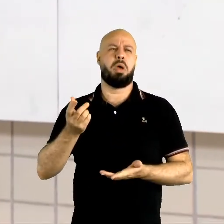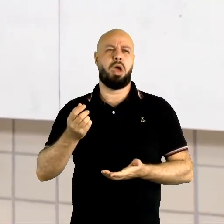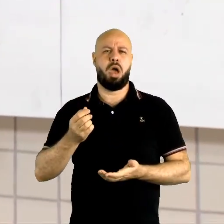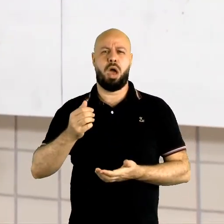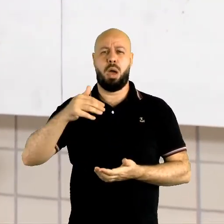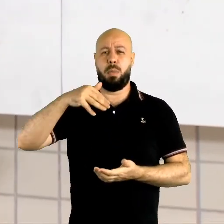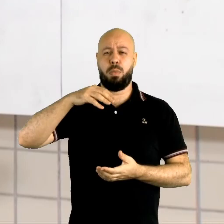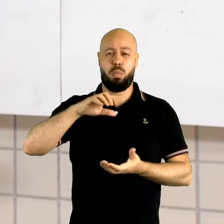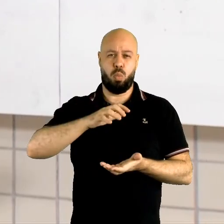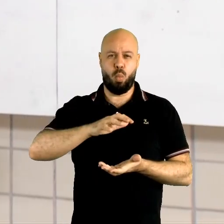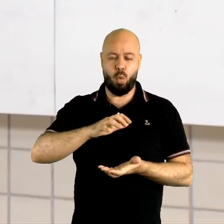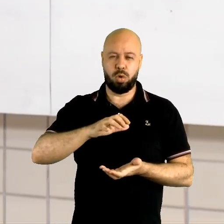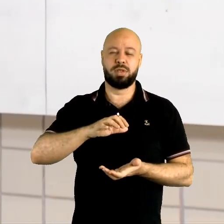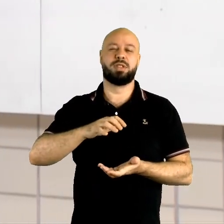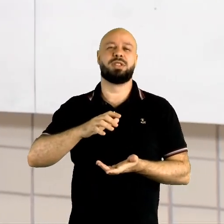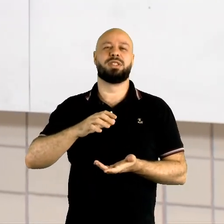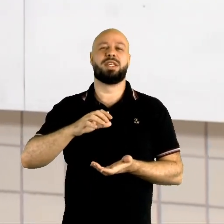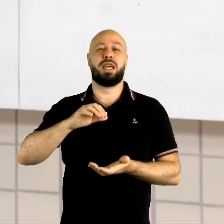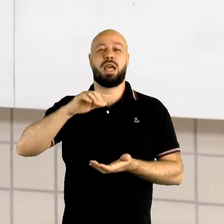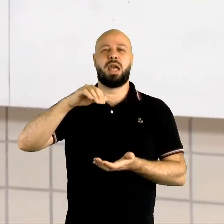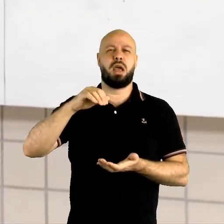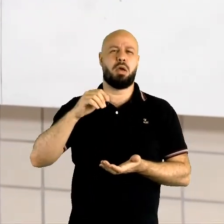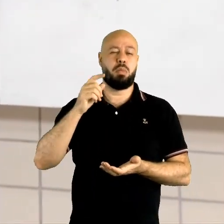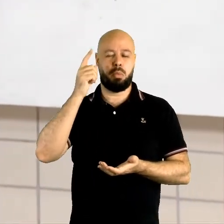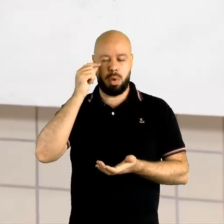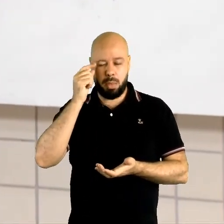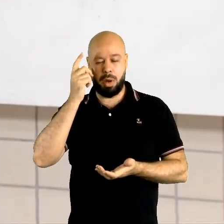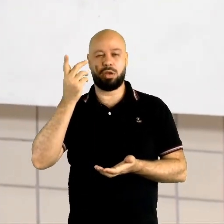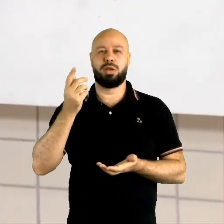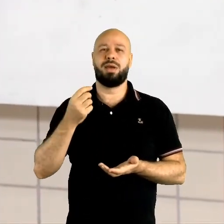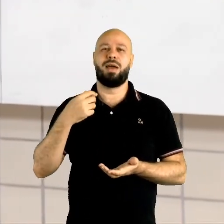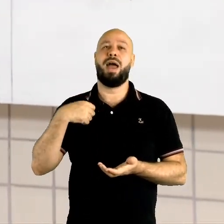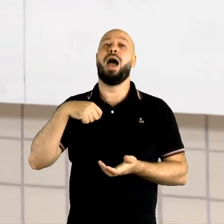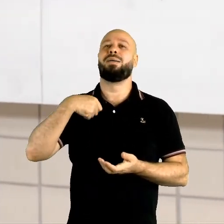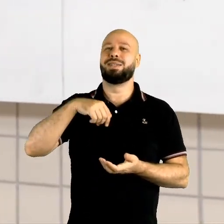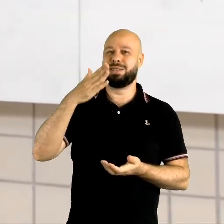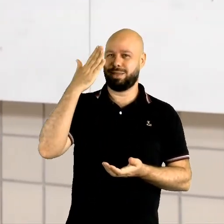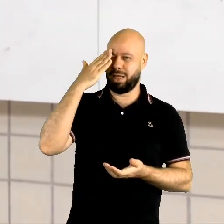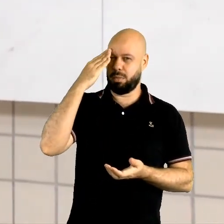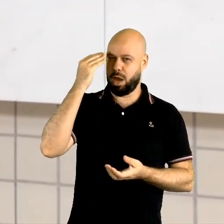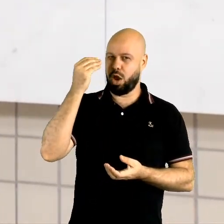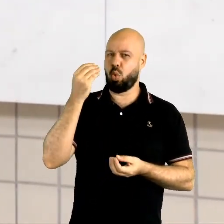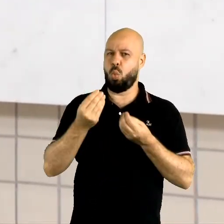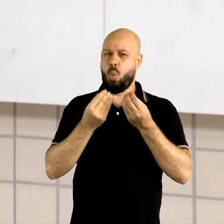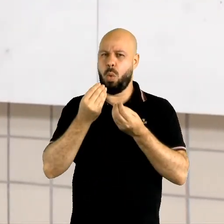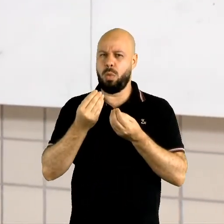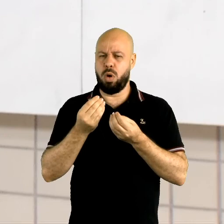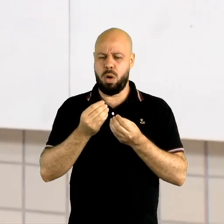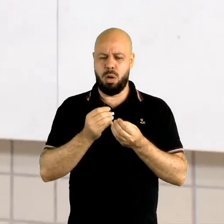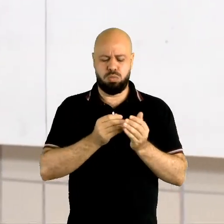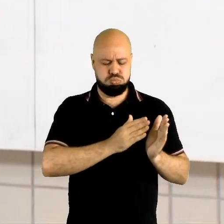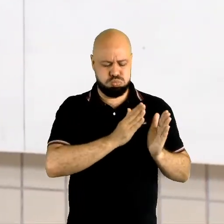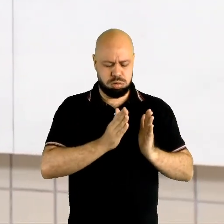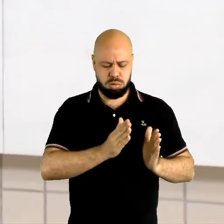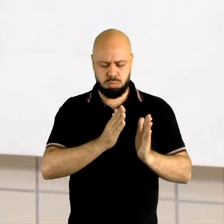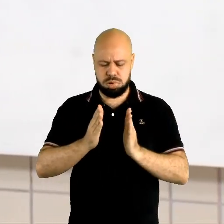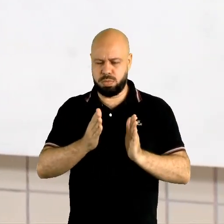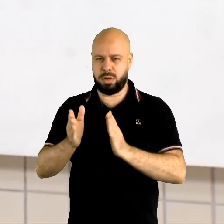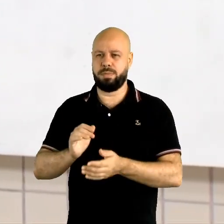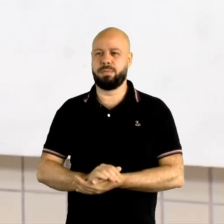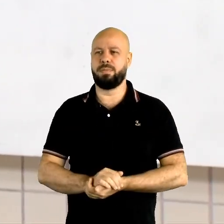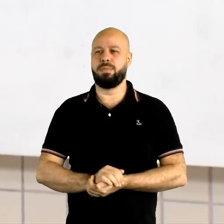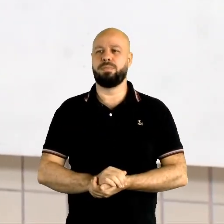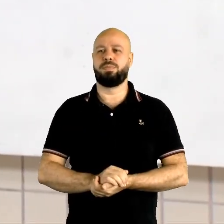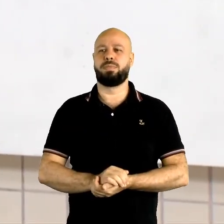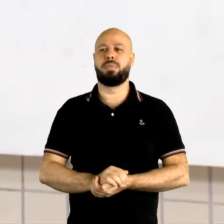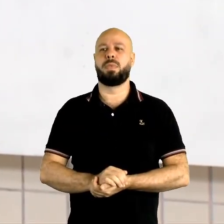título, certo? Então, todos têm que ter o título, tá bom? Aí, quais as peças